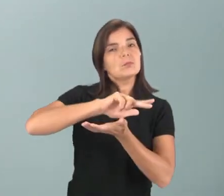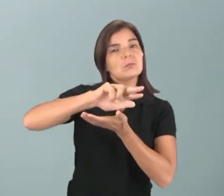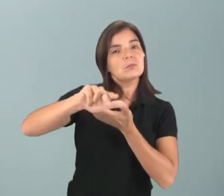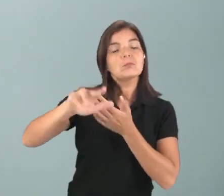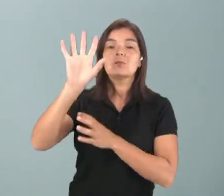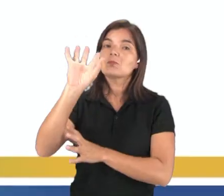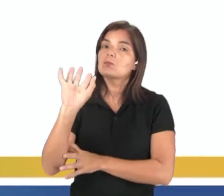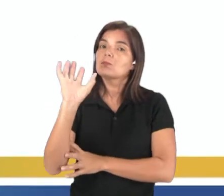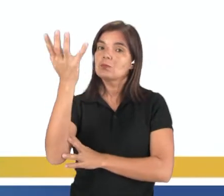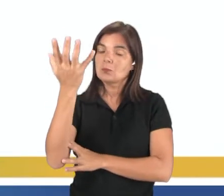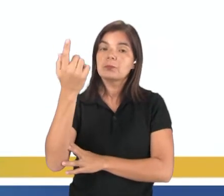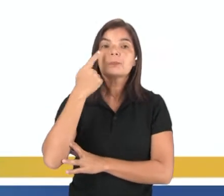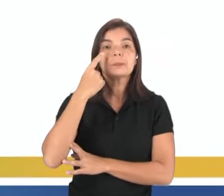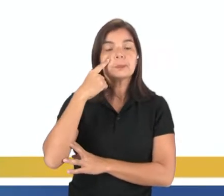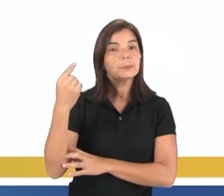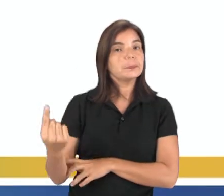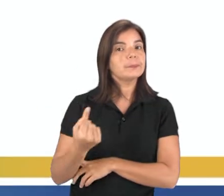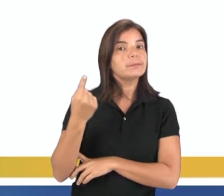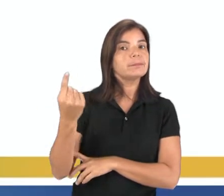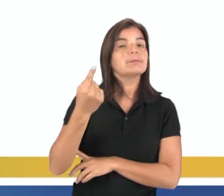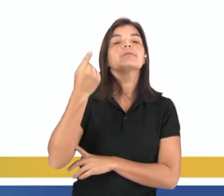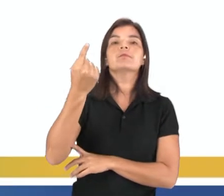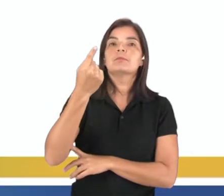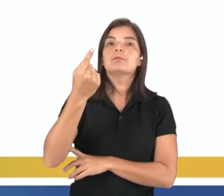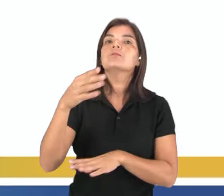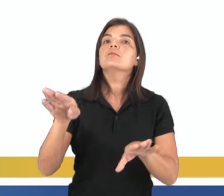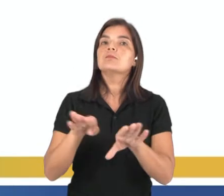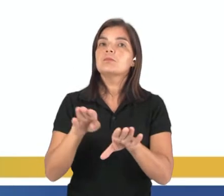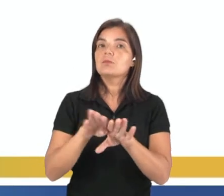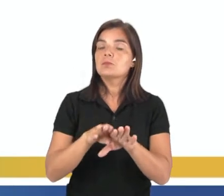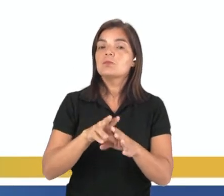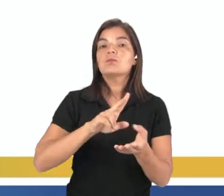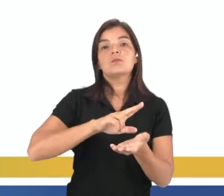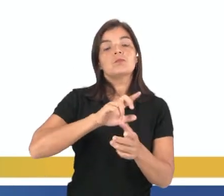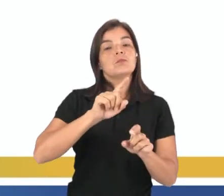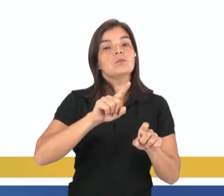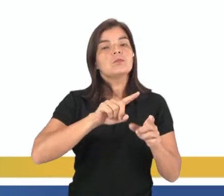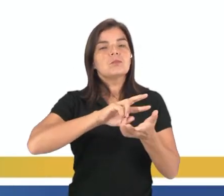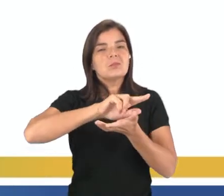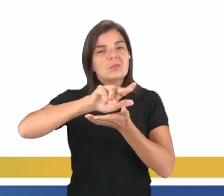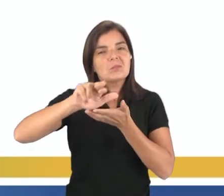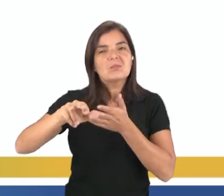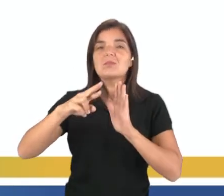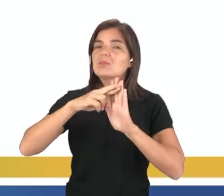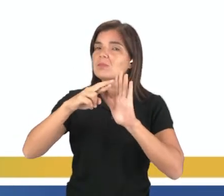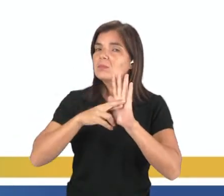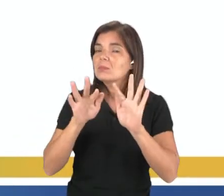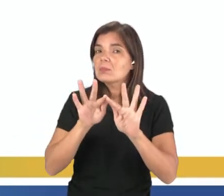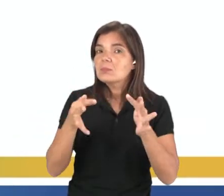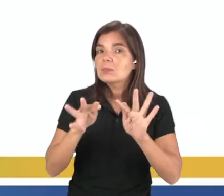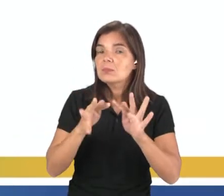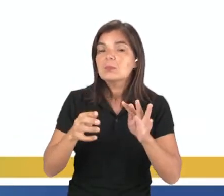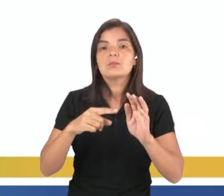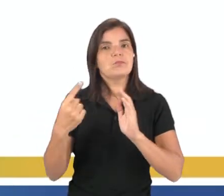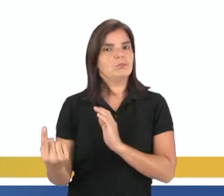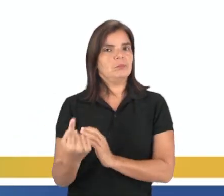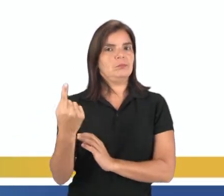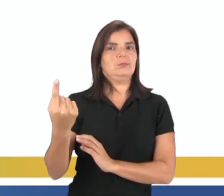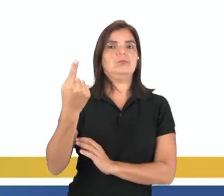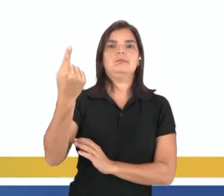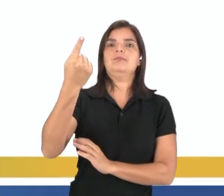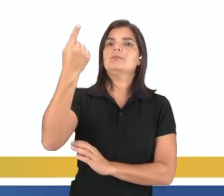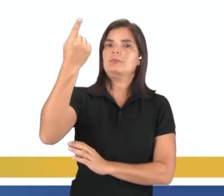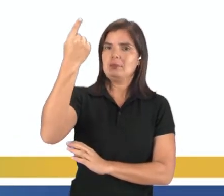climáticas? A altitude também forma um fator determinante nas variações do clima. A regra é bem simples, quanto mais alto,